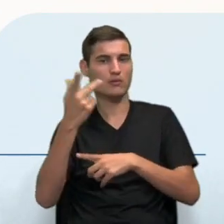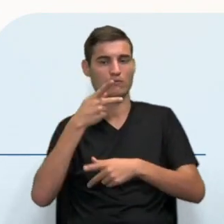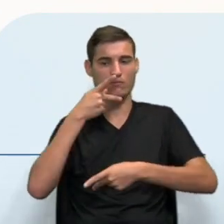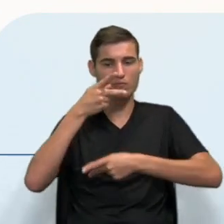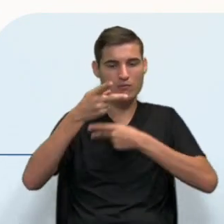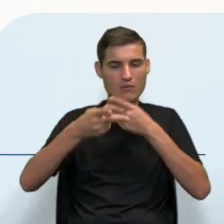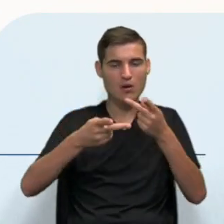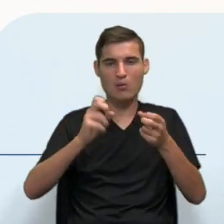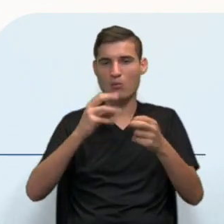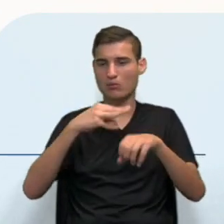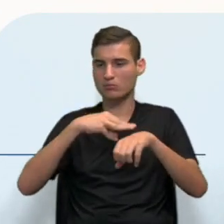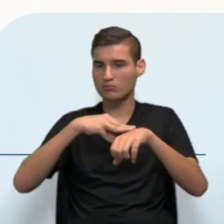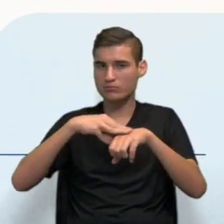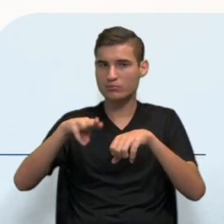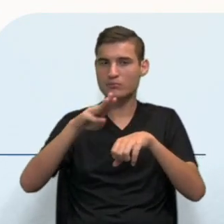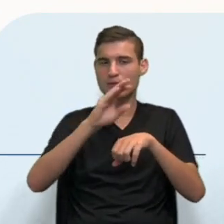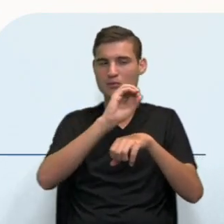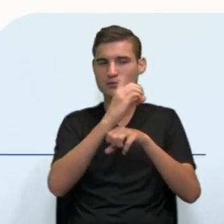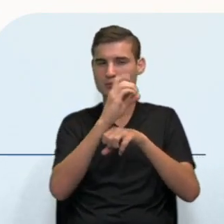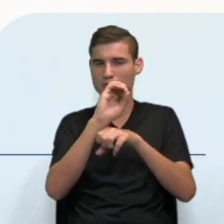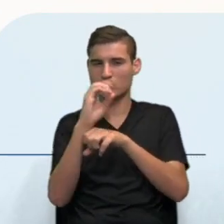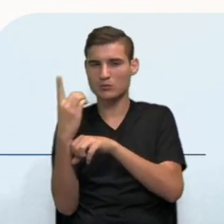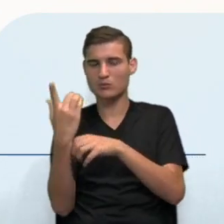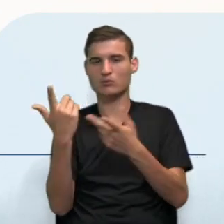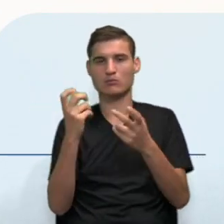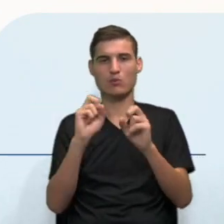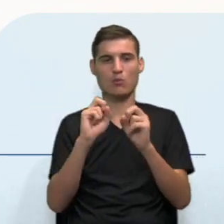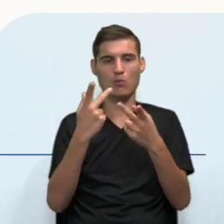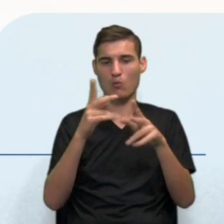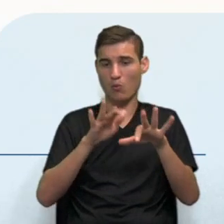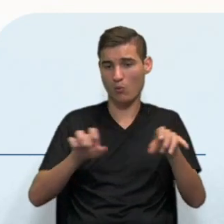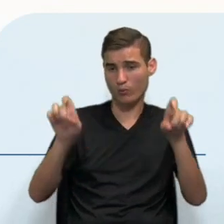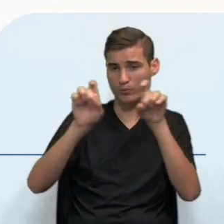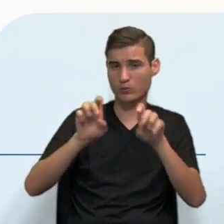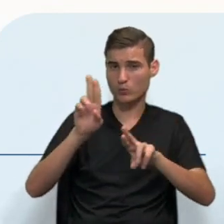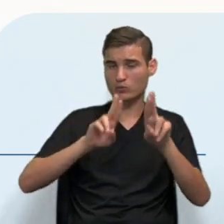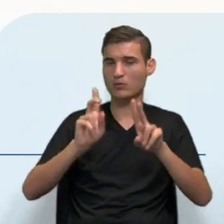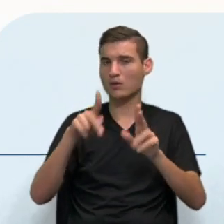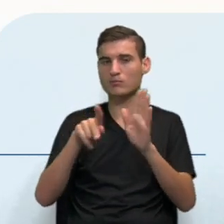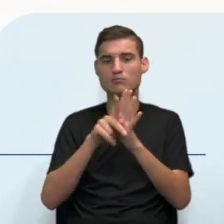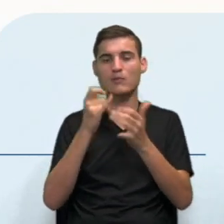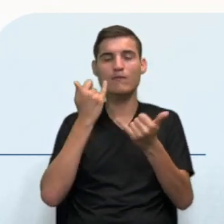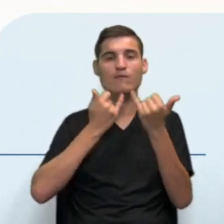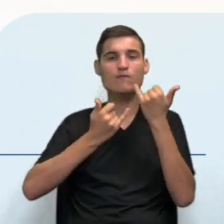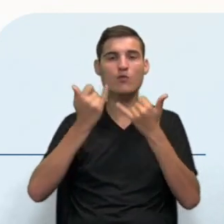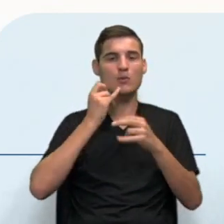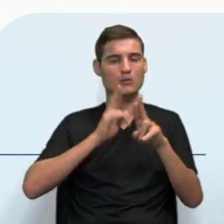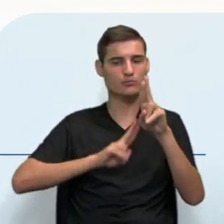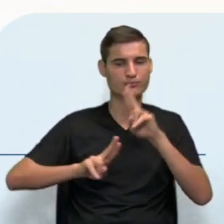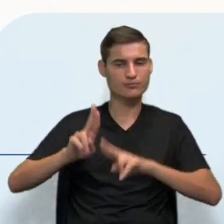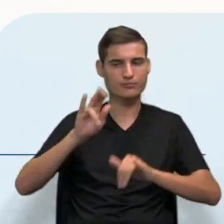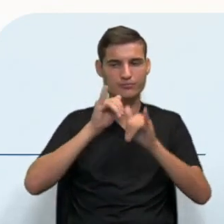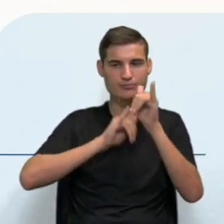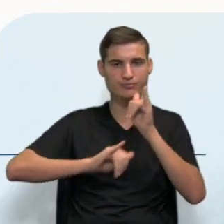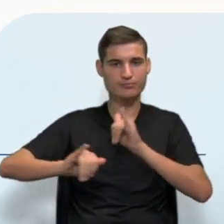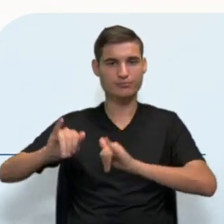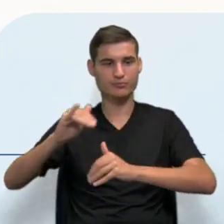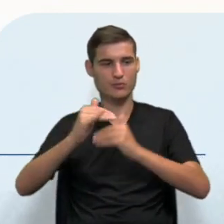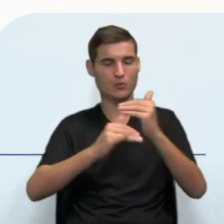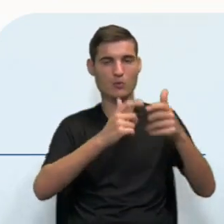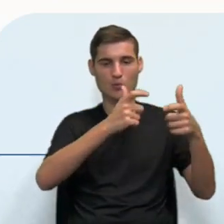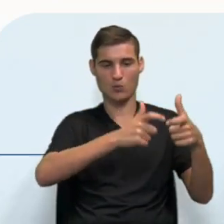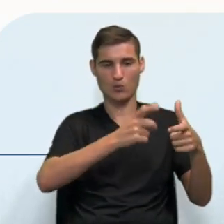de computador, uma mensagem binária. É alguma informação que eu quero transmitir de um lugar para o outro. E qual